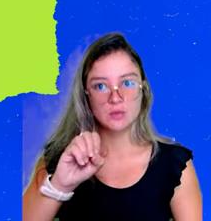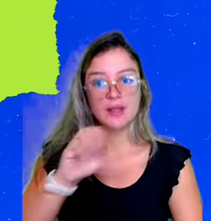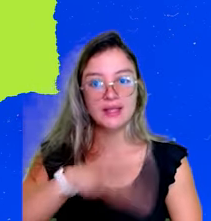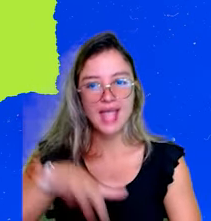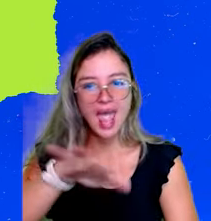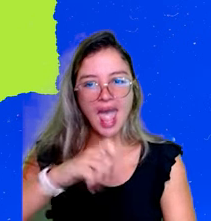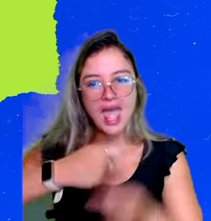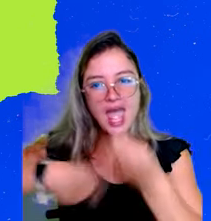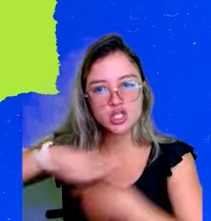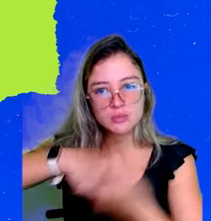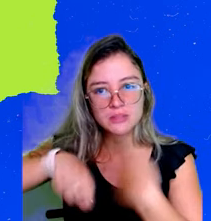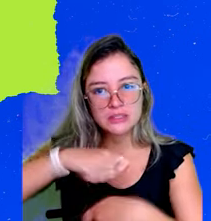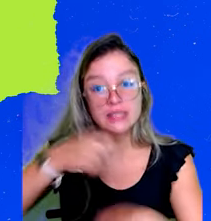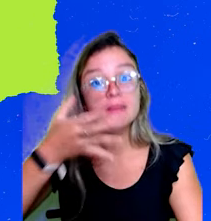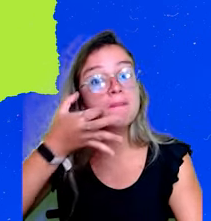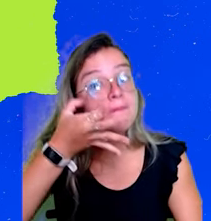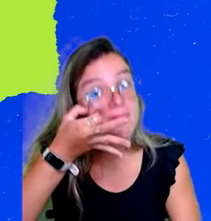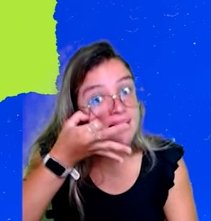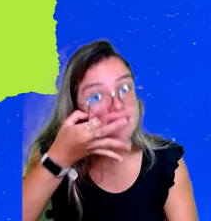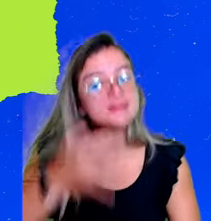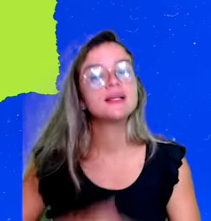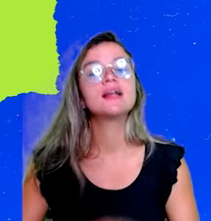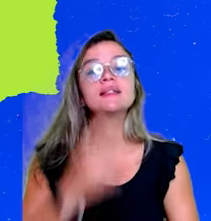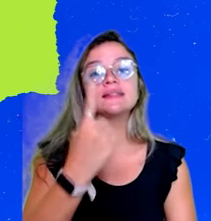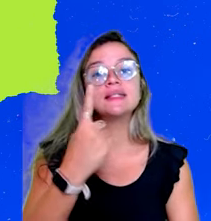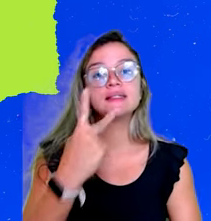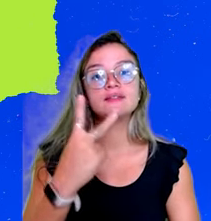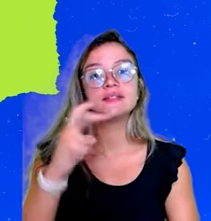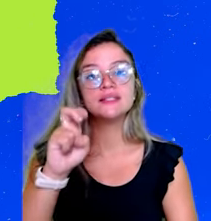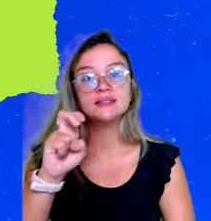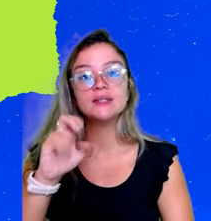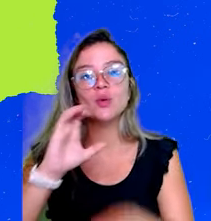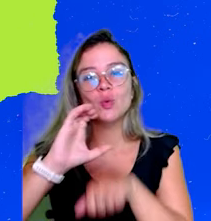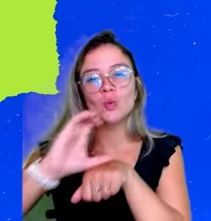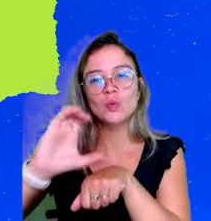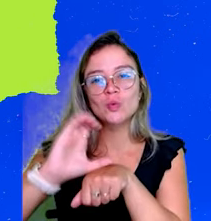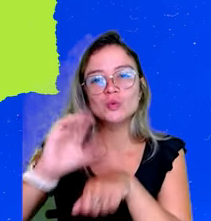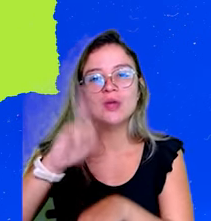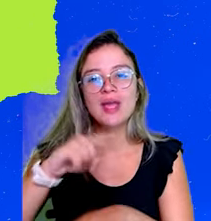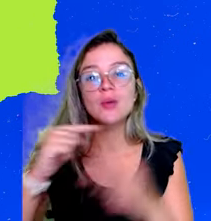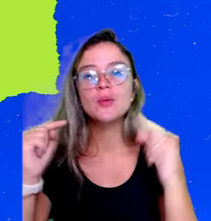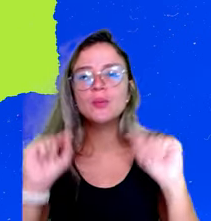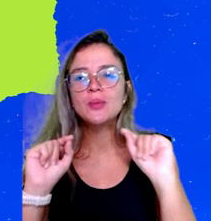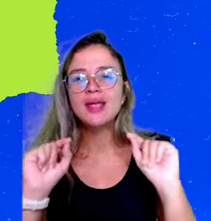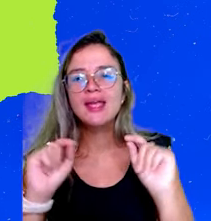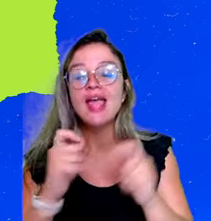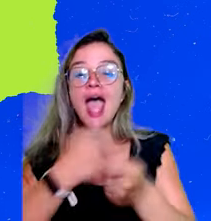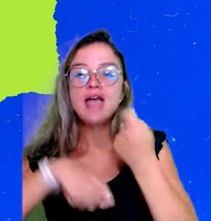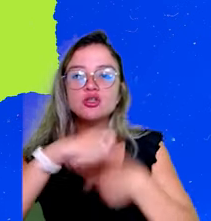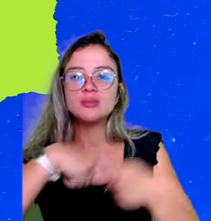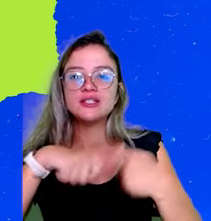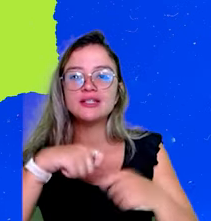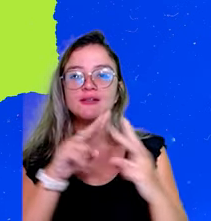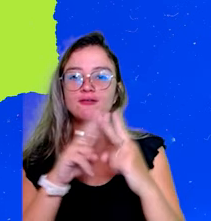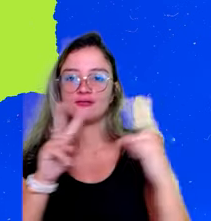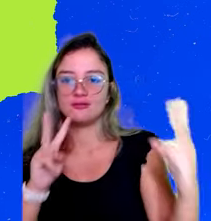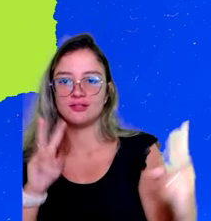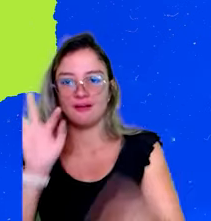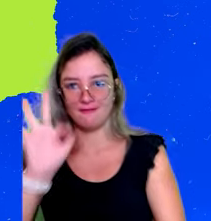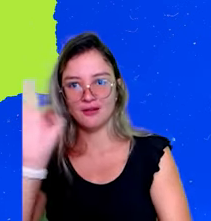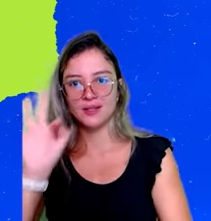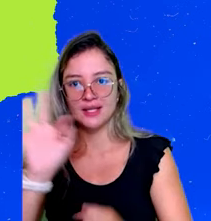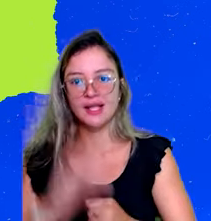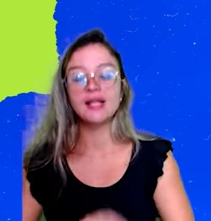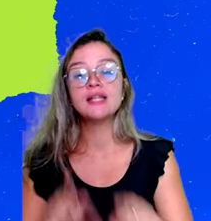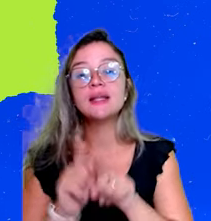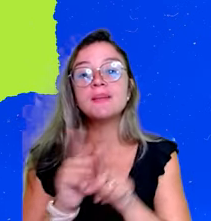de administração presencial, 125 para o curso de administração à distância, 125